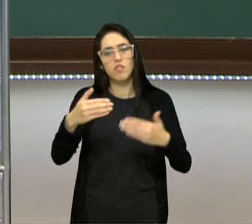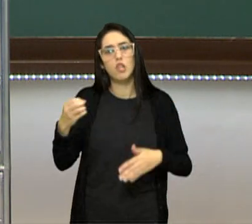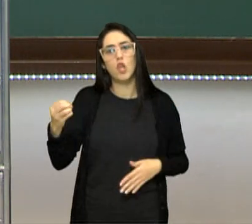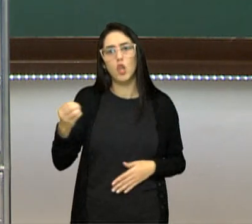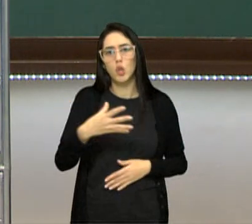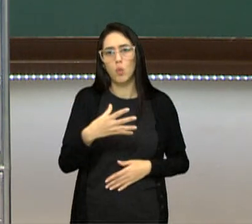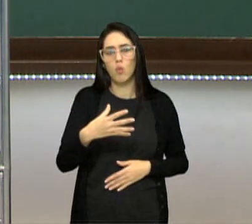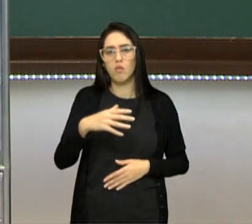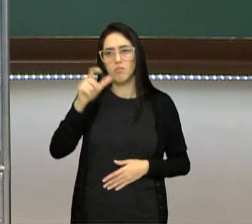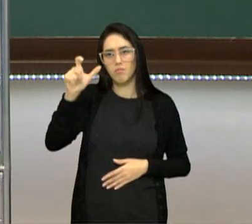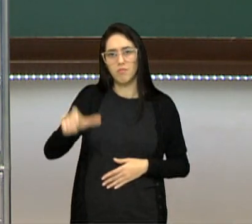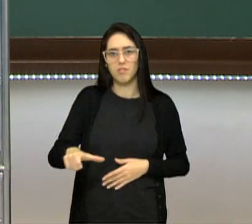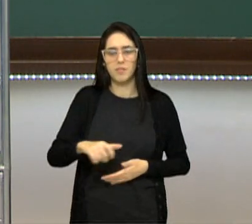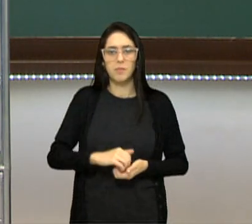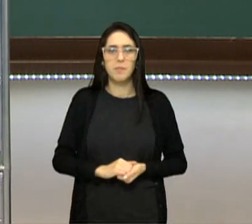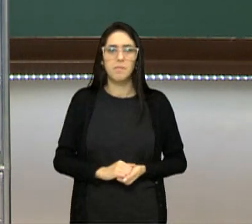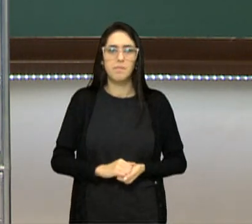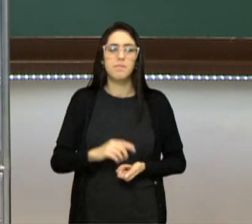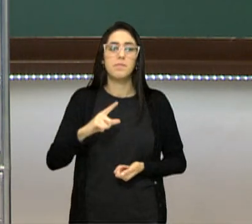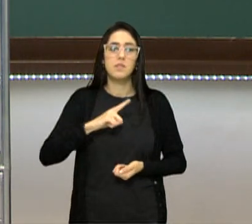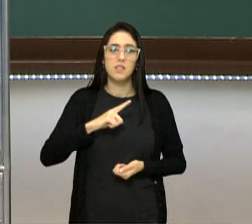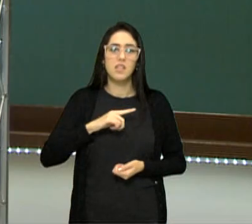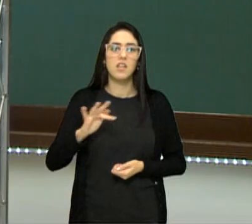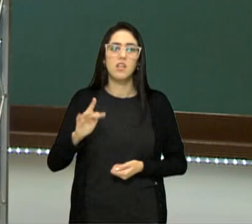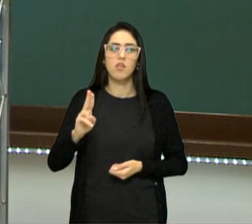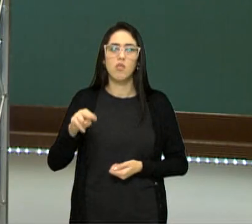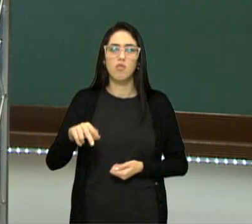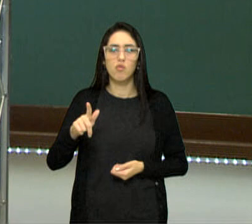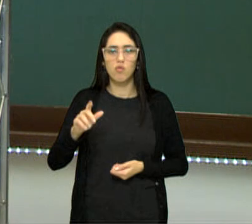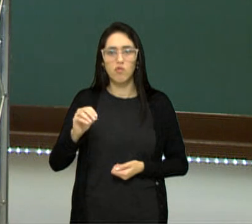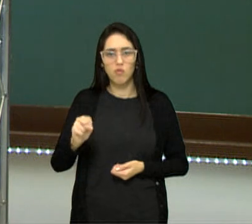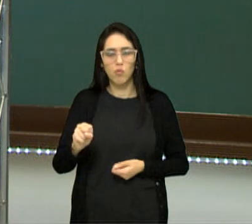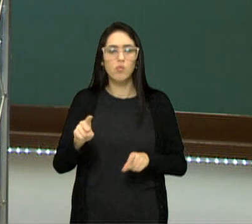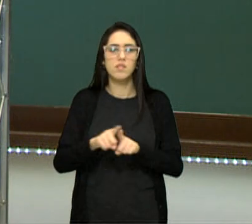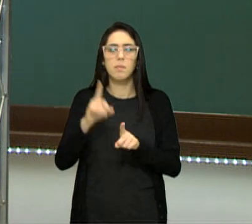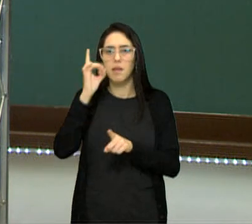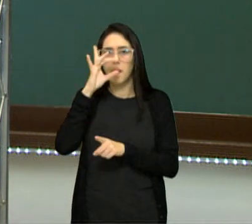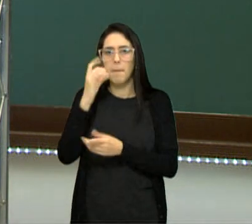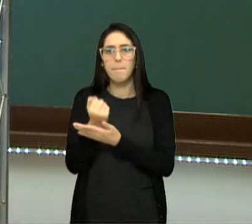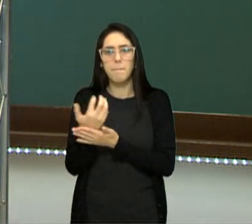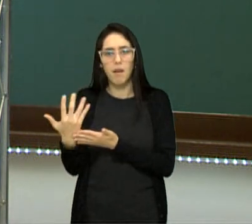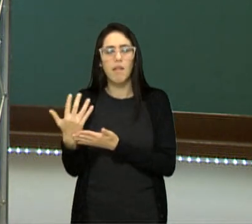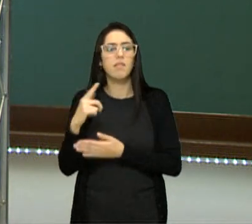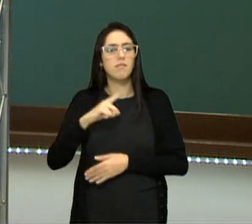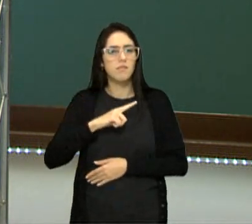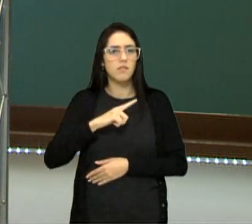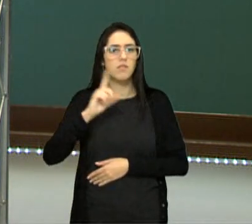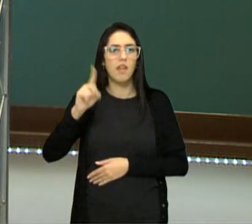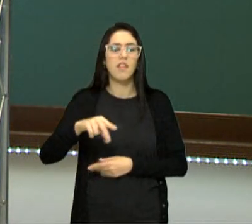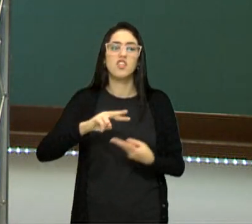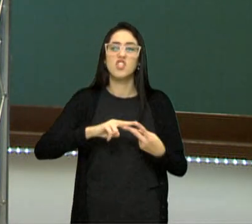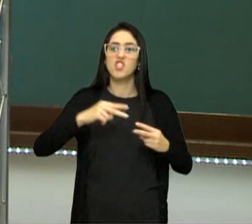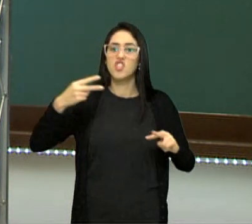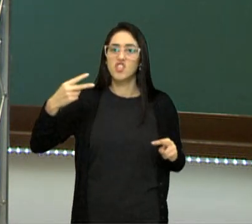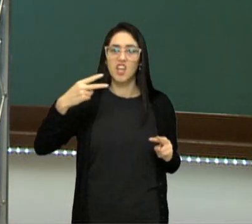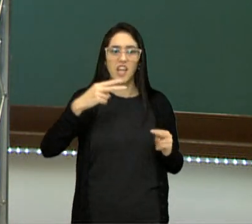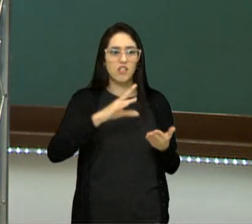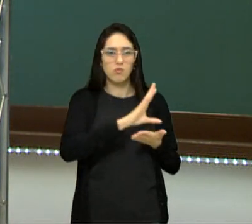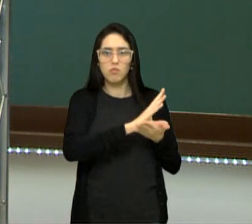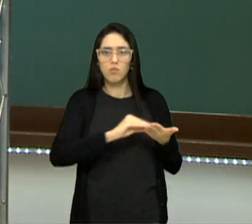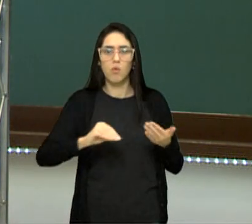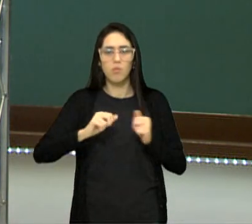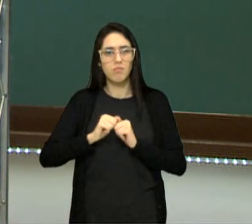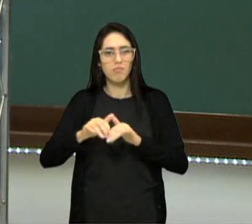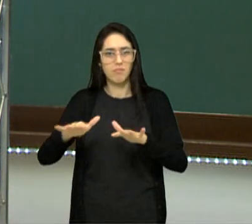indivíduo, tá? Corre em fungos e algumas espécies de plantas. Esse esporo germina, trazendo ali a cópia genética do mesmo indivíduo